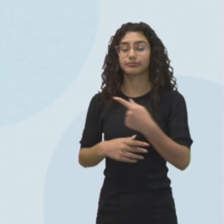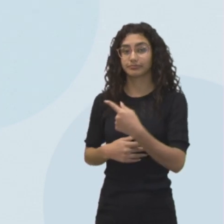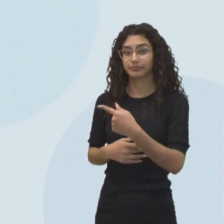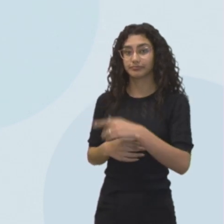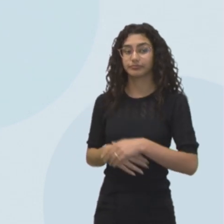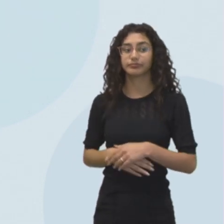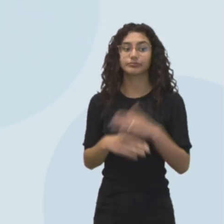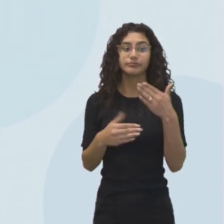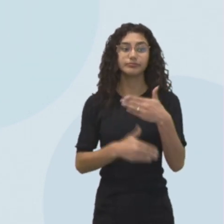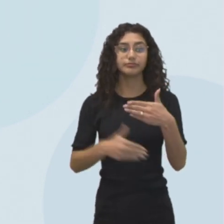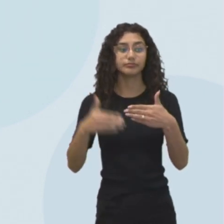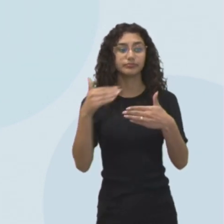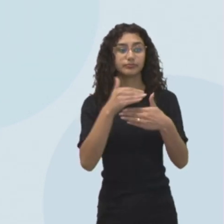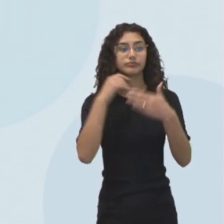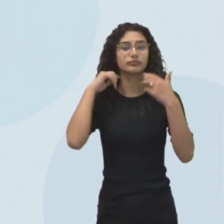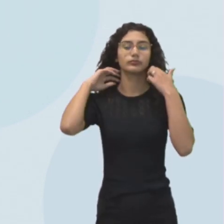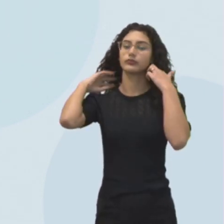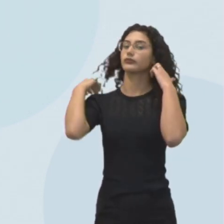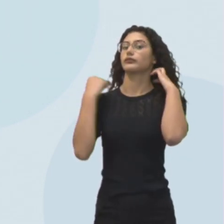Próximo slide.